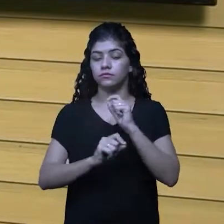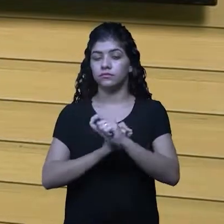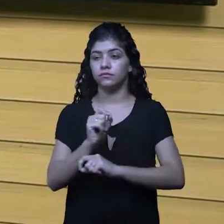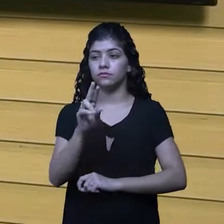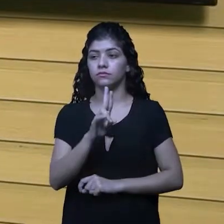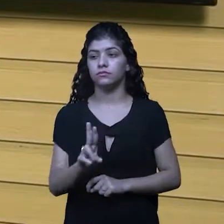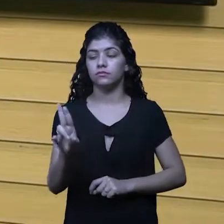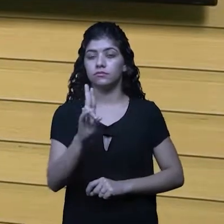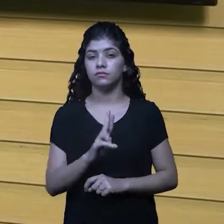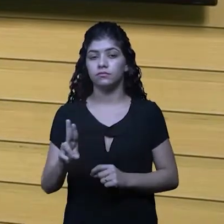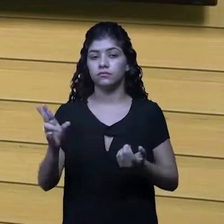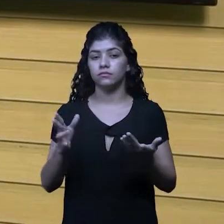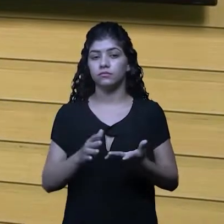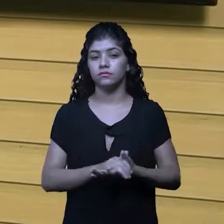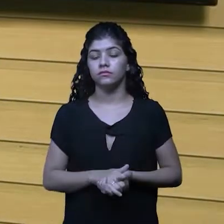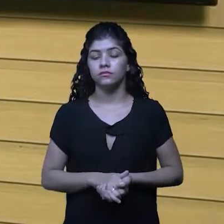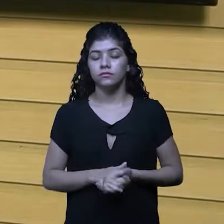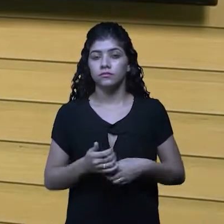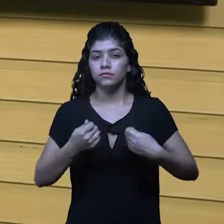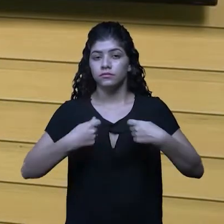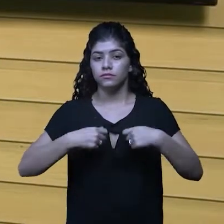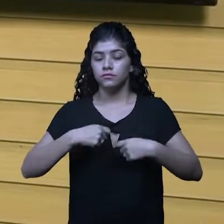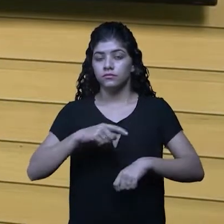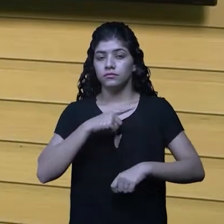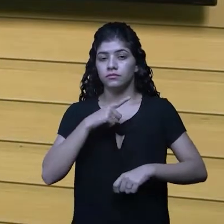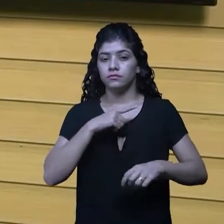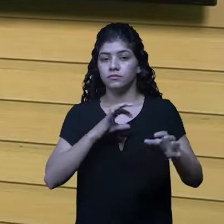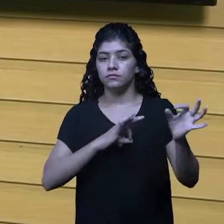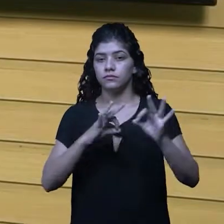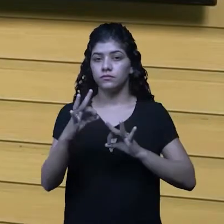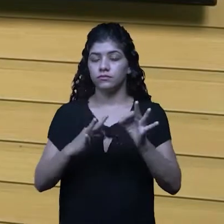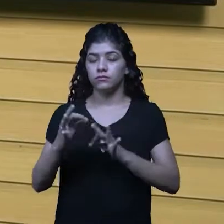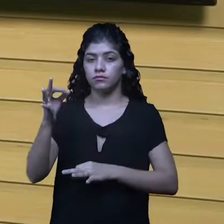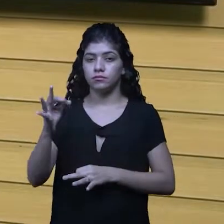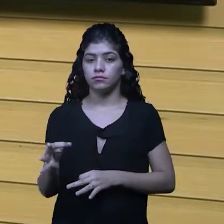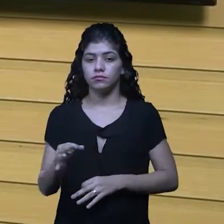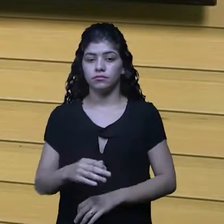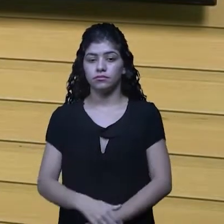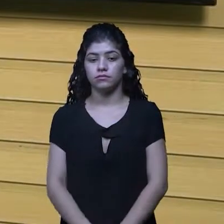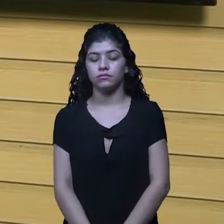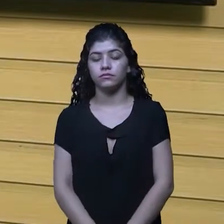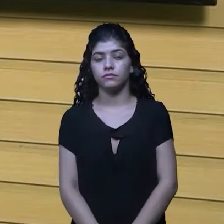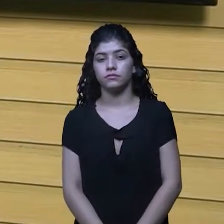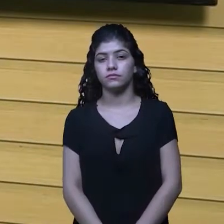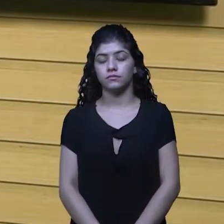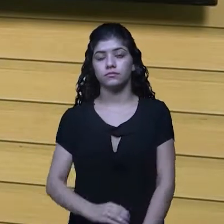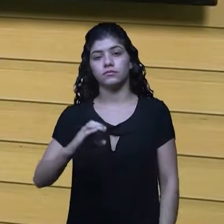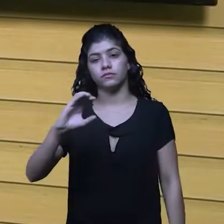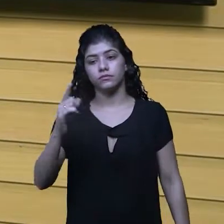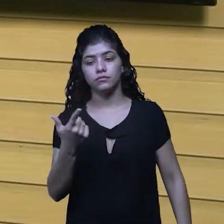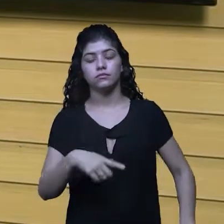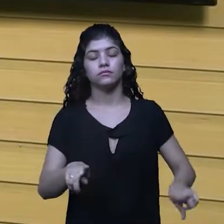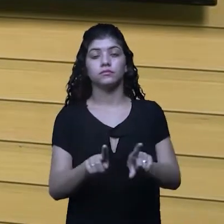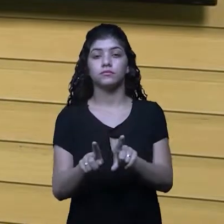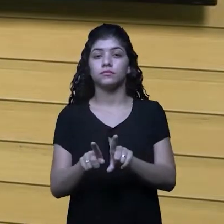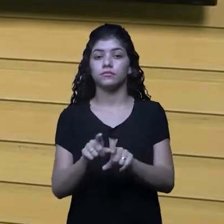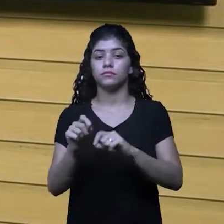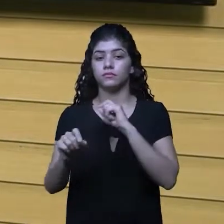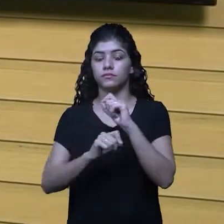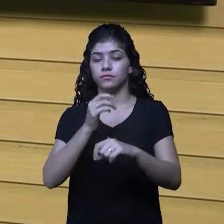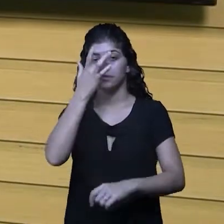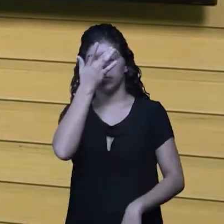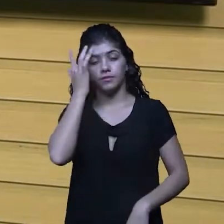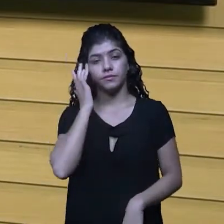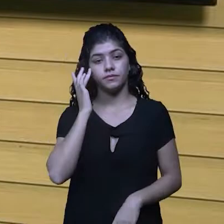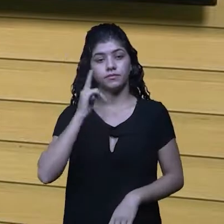instrumento de uso, o instrumento de medida, ele tem que estar calibrado da forma correta. Claro, e além de